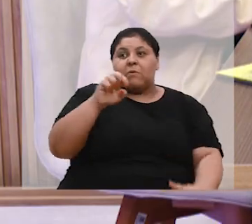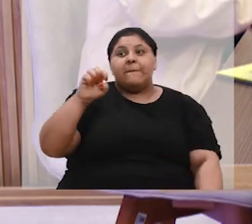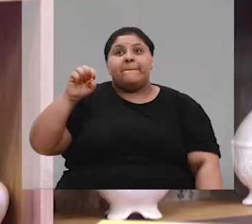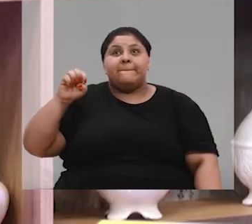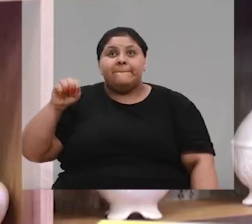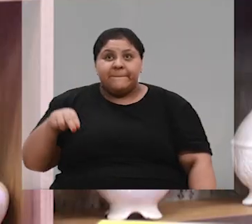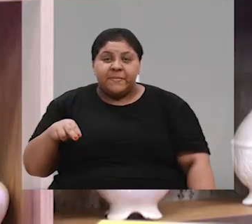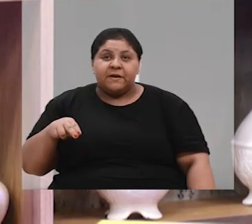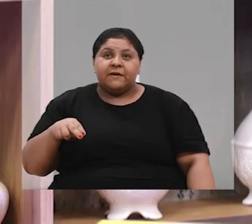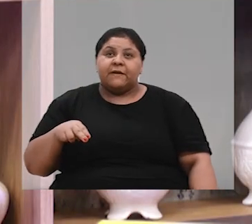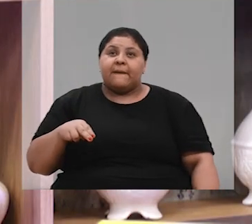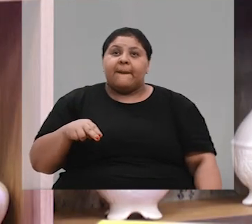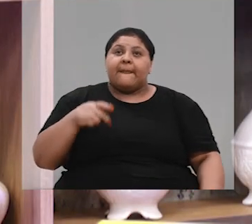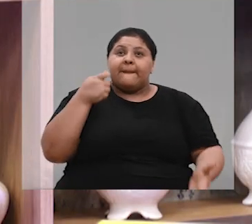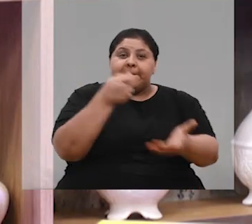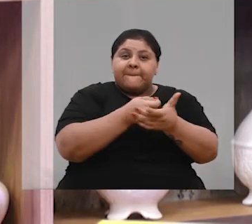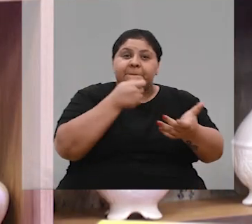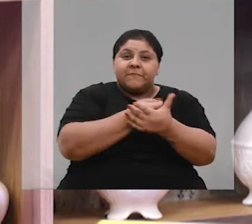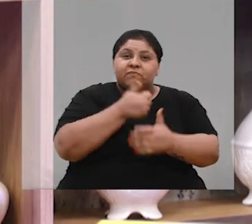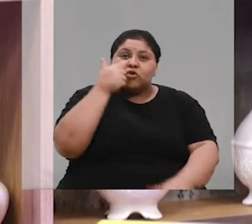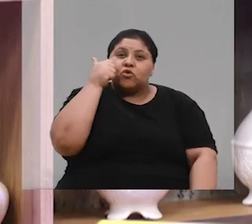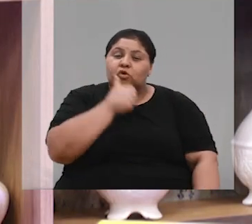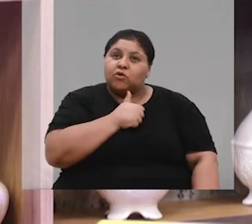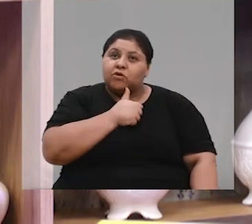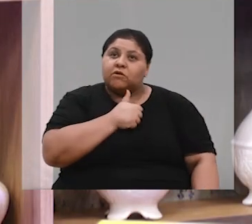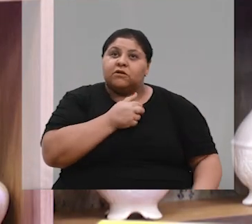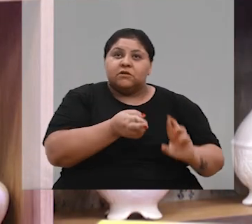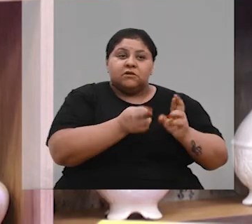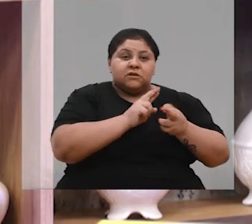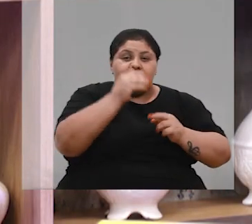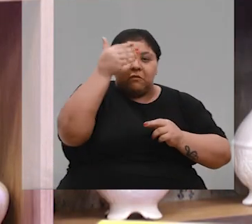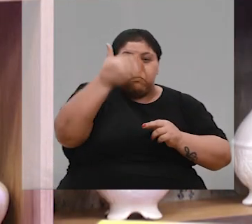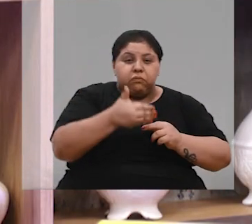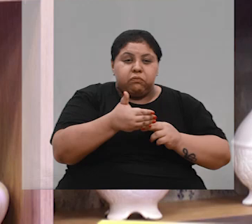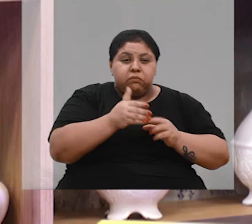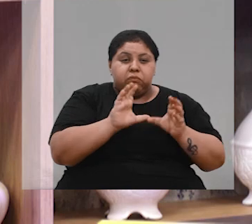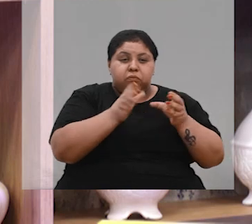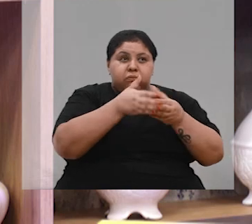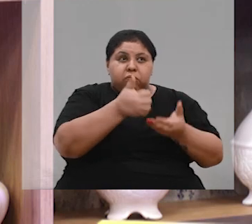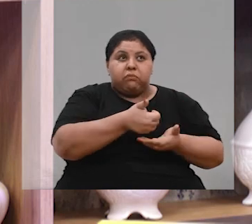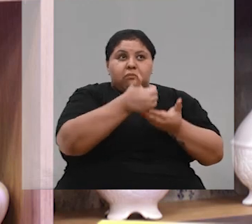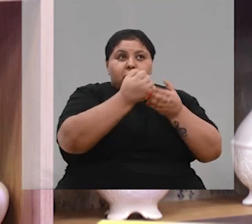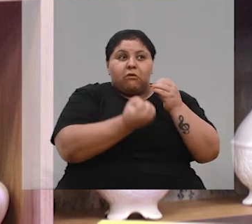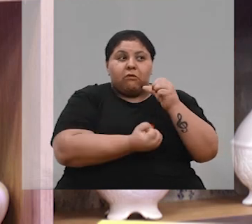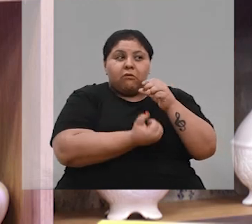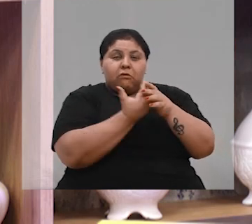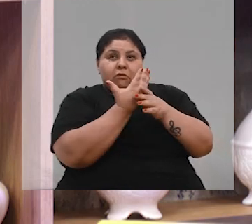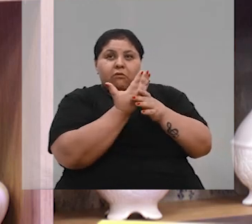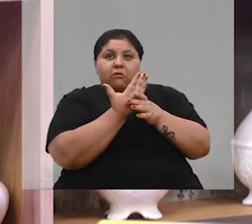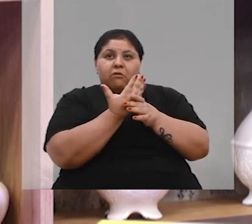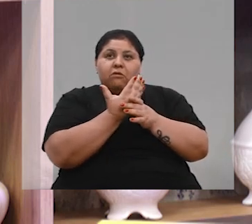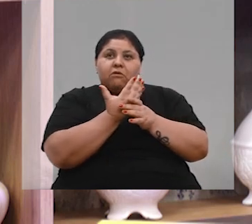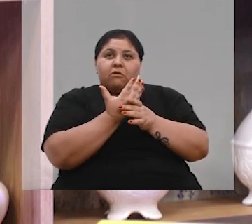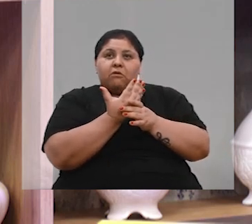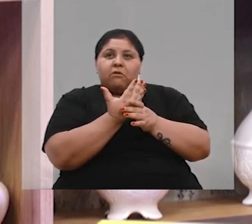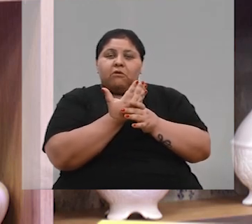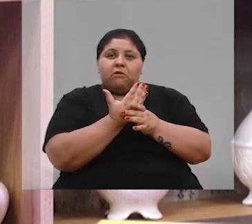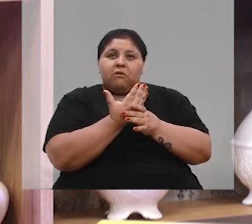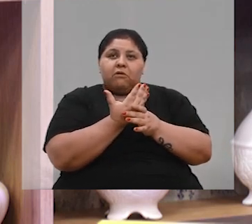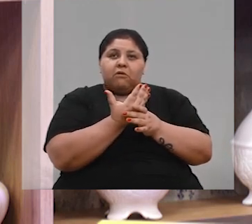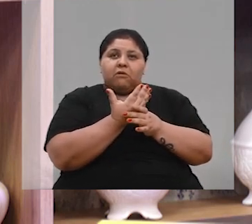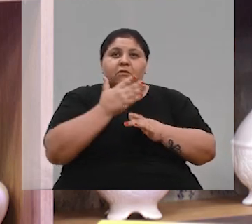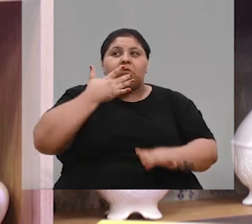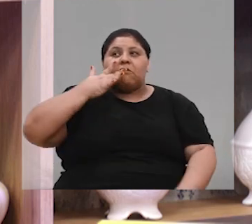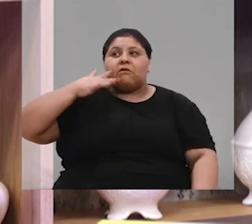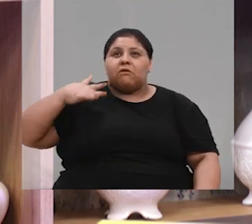a PEN, por exemplo, em causas da luta das mulheres, né? Em relação às frentes parlamentares que se criam, uma recente agora das